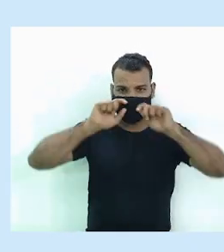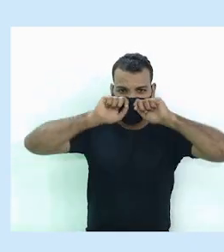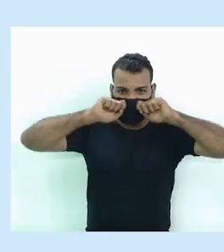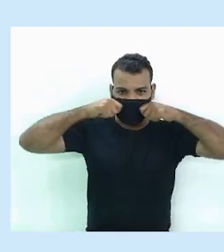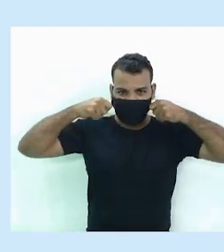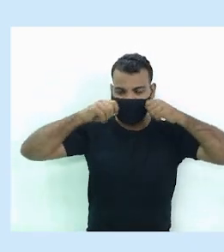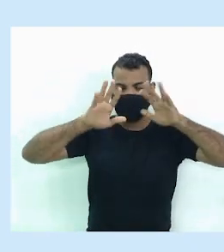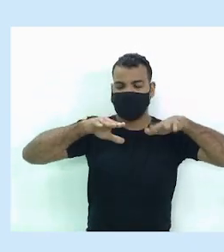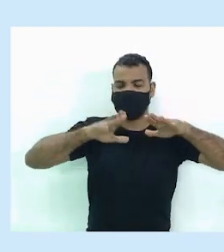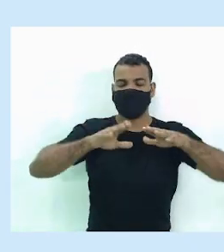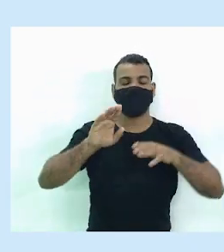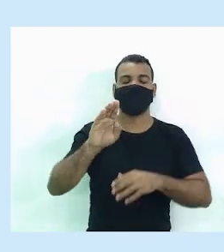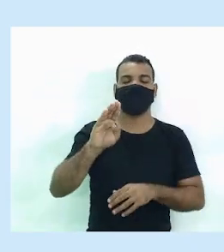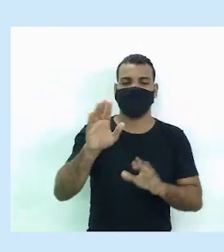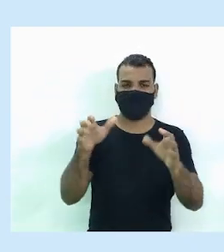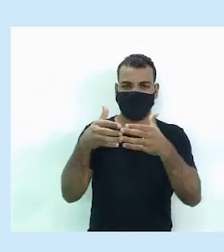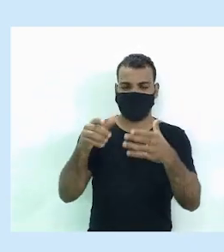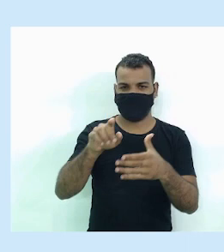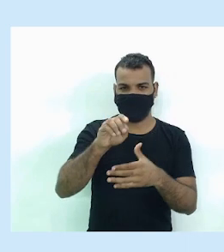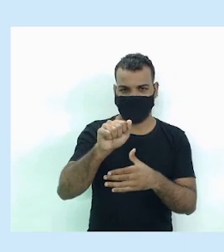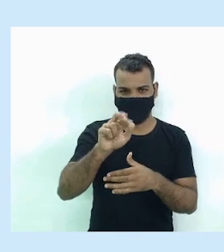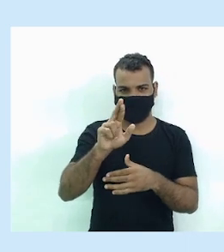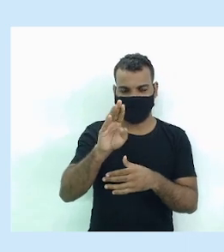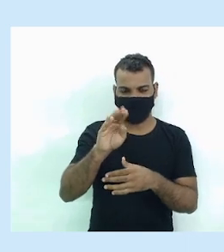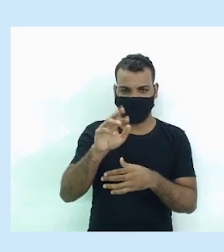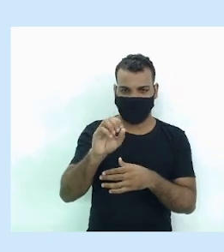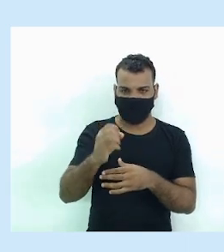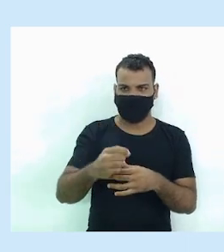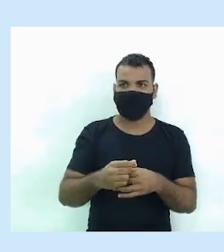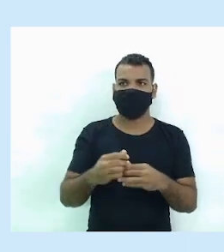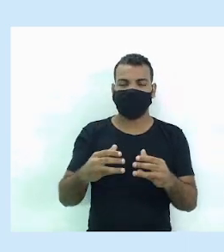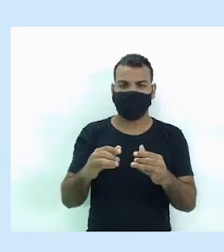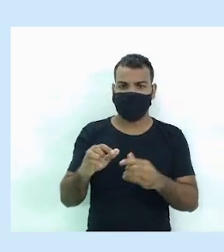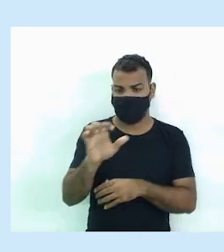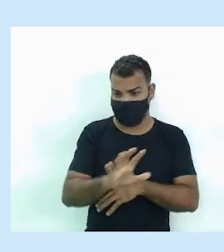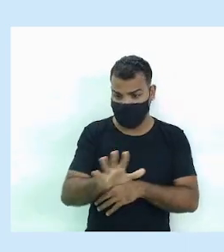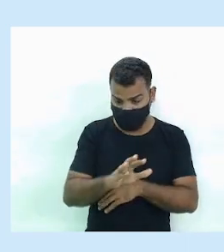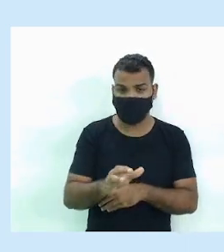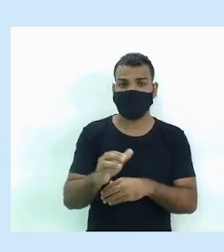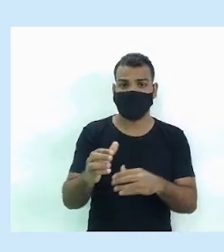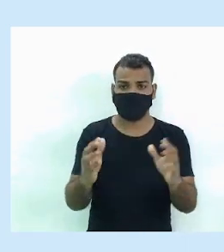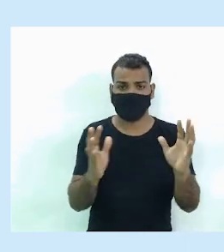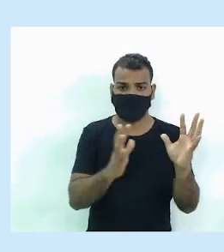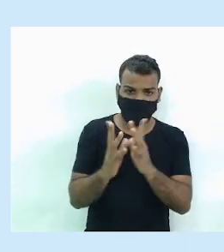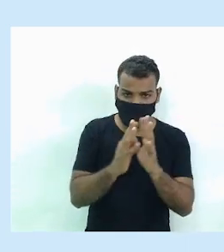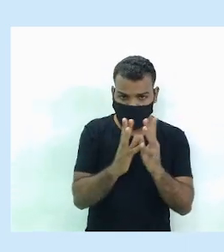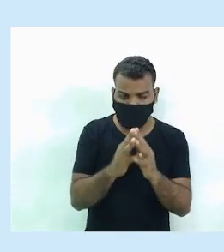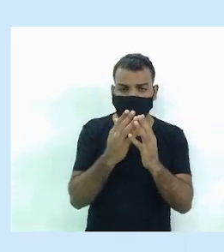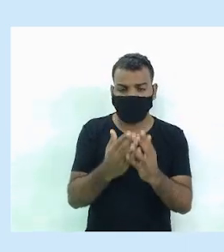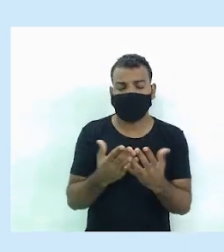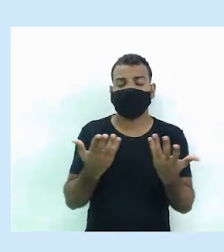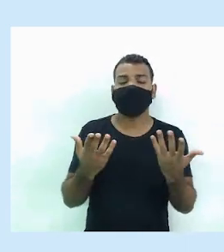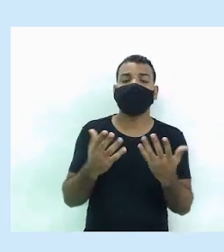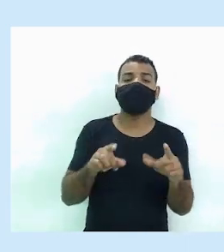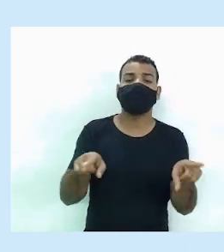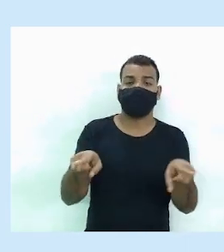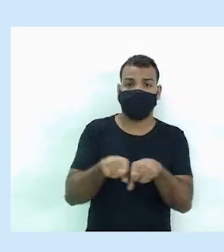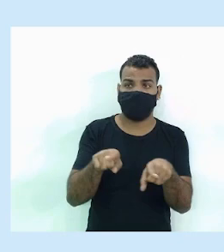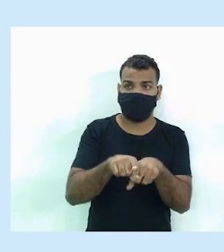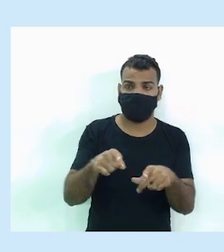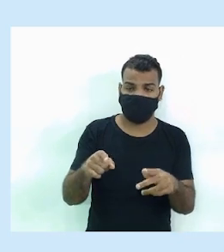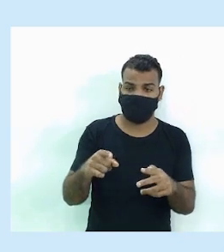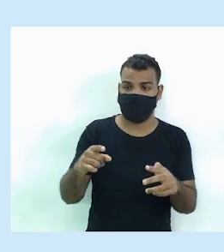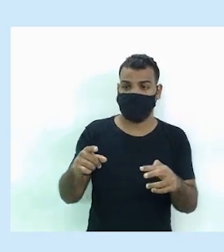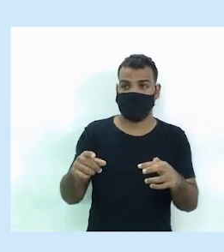é eles que vão dar dinâmica àquela região da Europa e, sem dúvida, vai também formação de